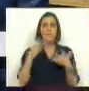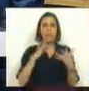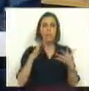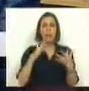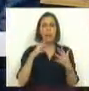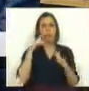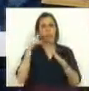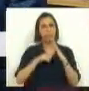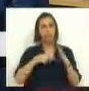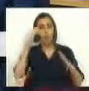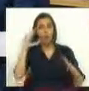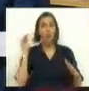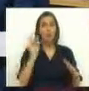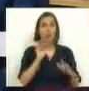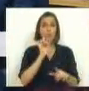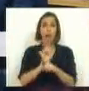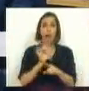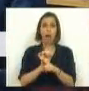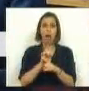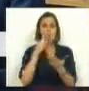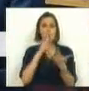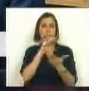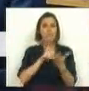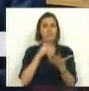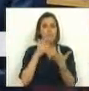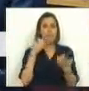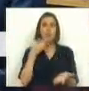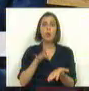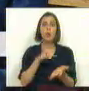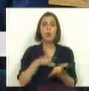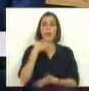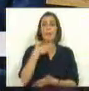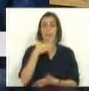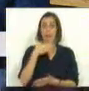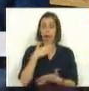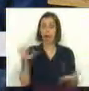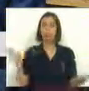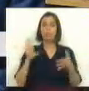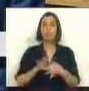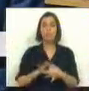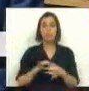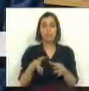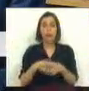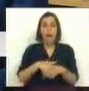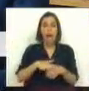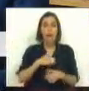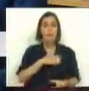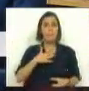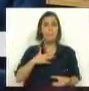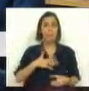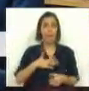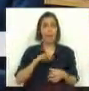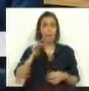medida nas recomendações que estão plasmadas no livro branco no que concerne ao setor